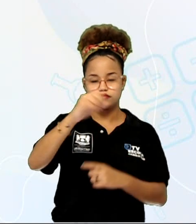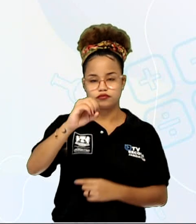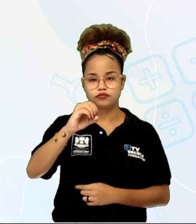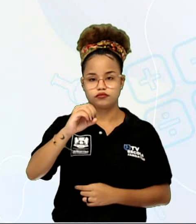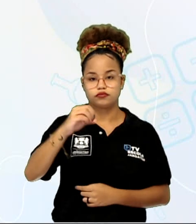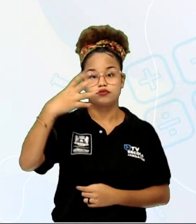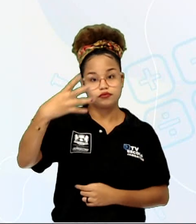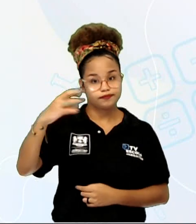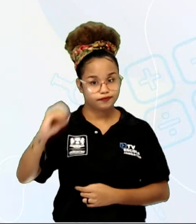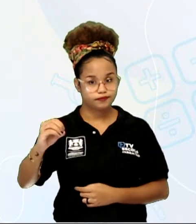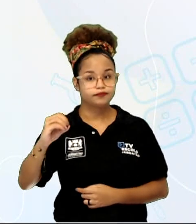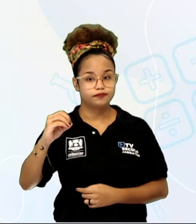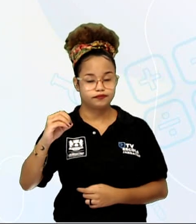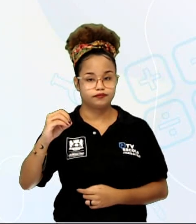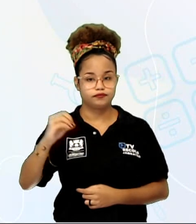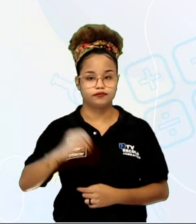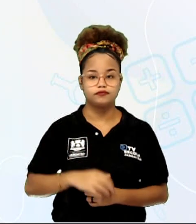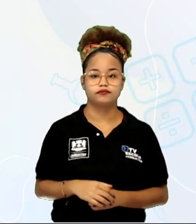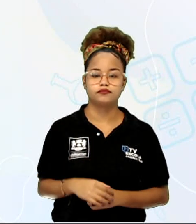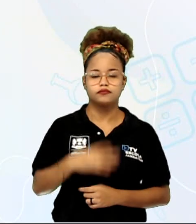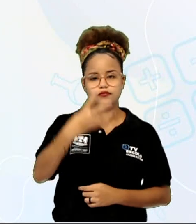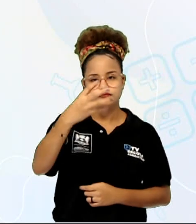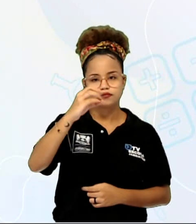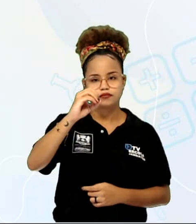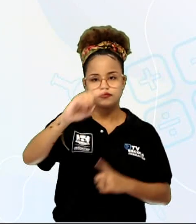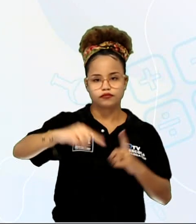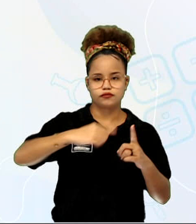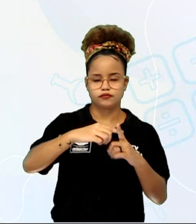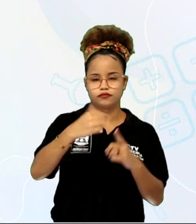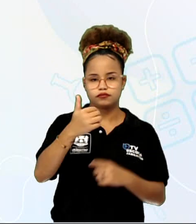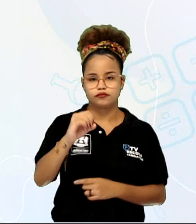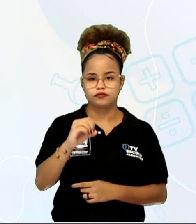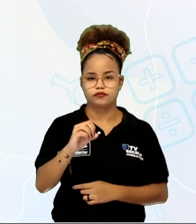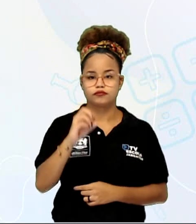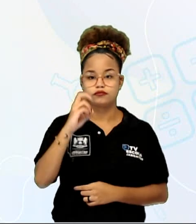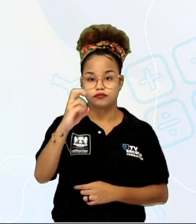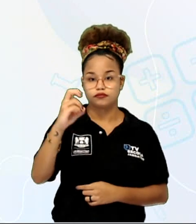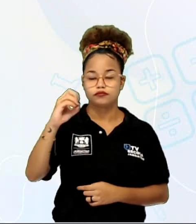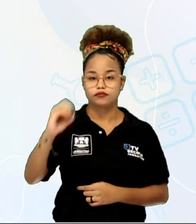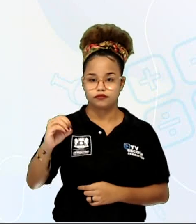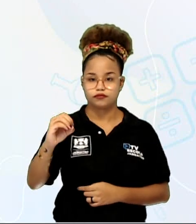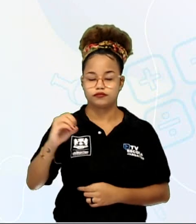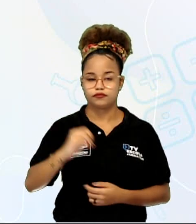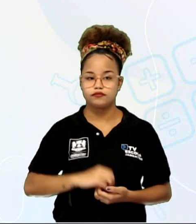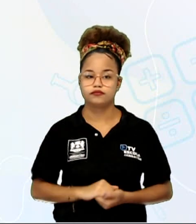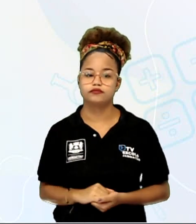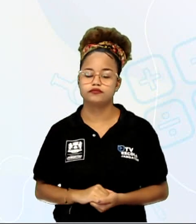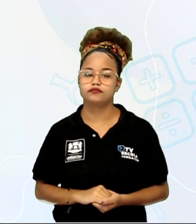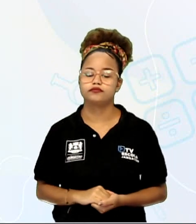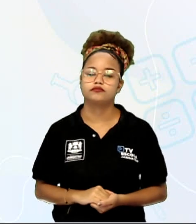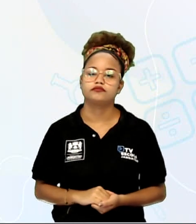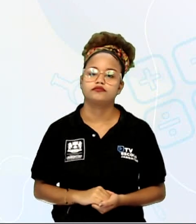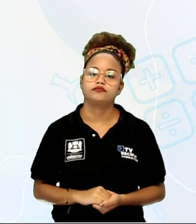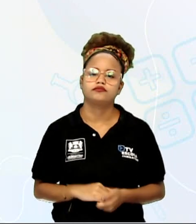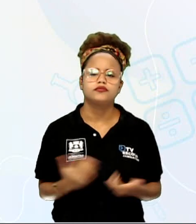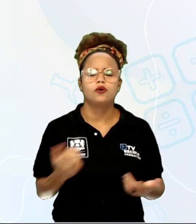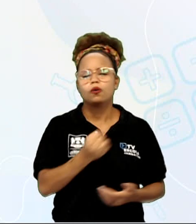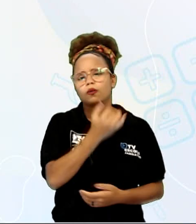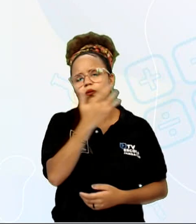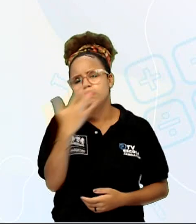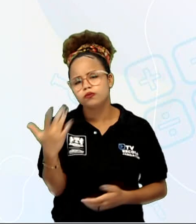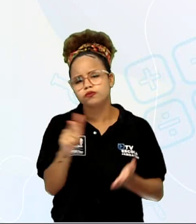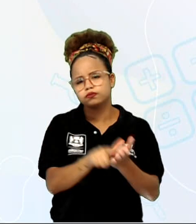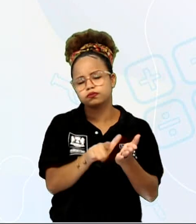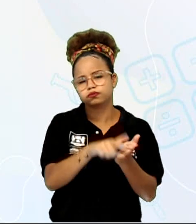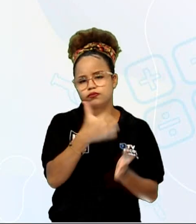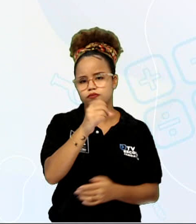10, 40. E 40 mais 10, 50. Então, quantas notas de